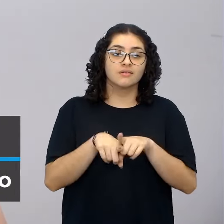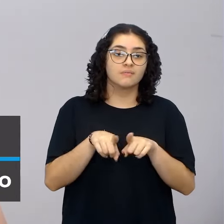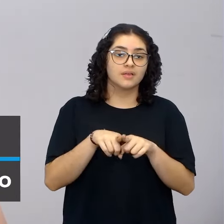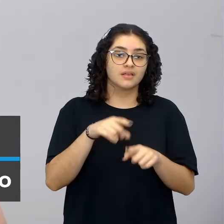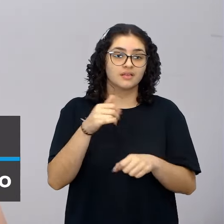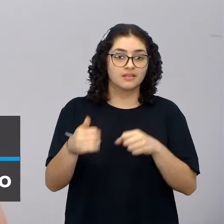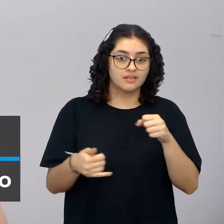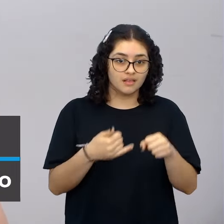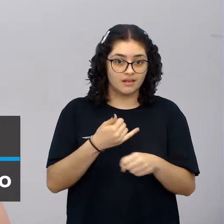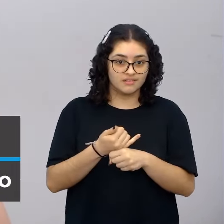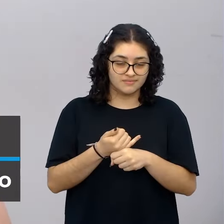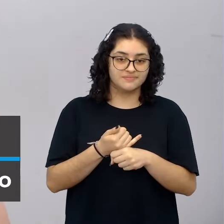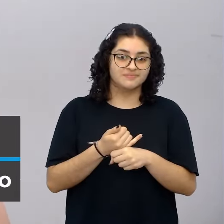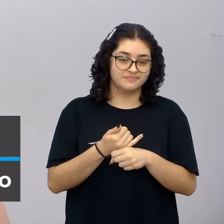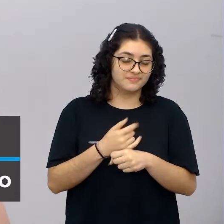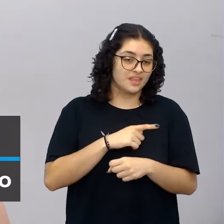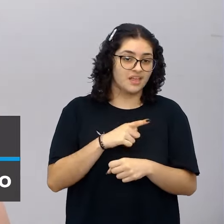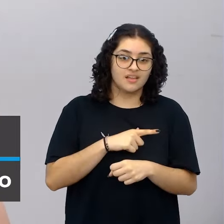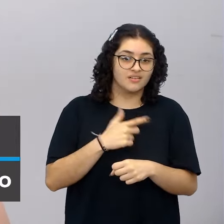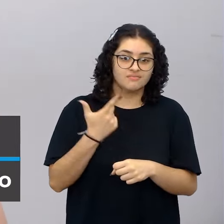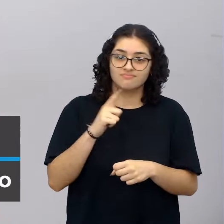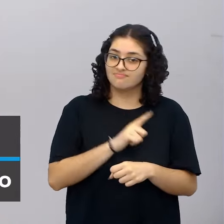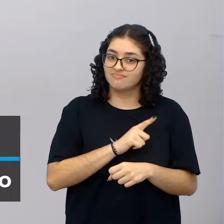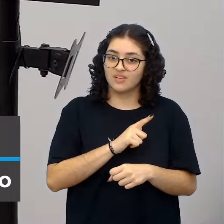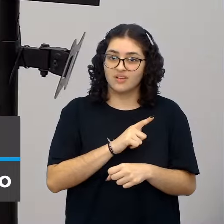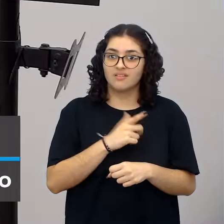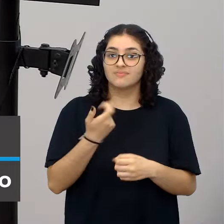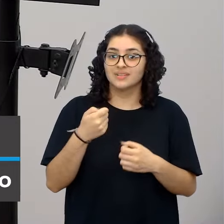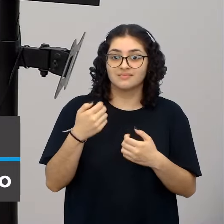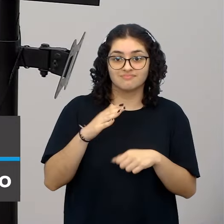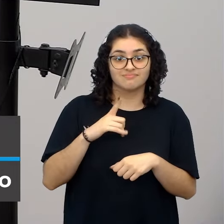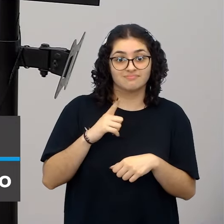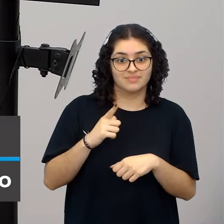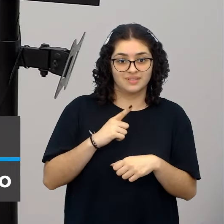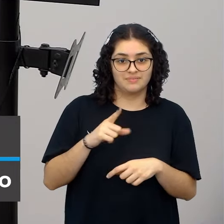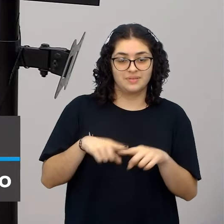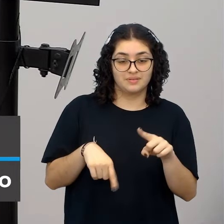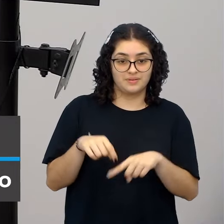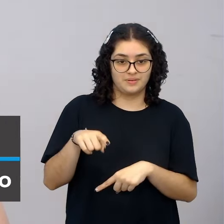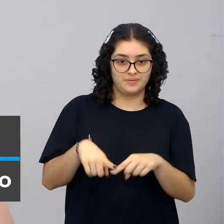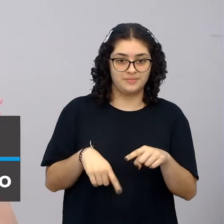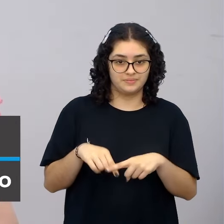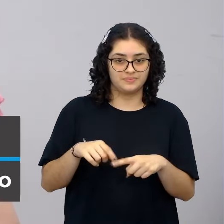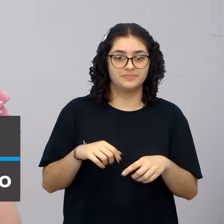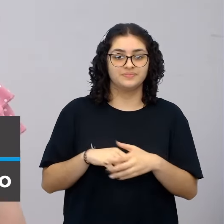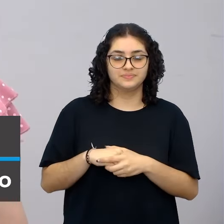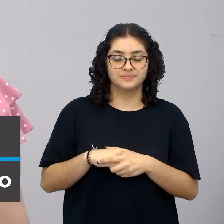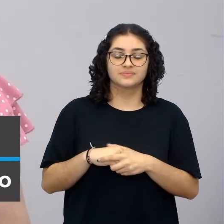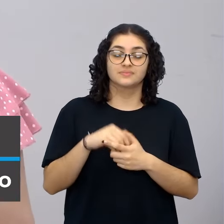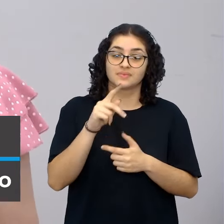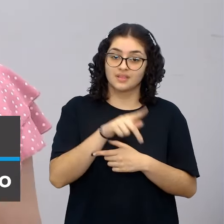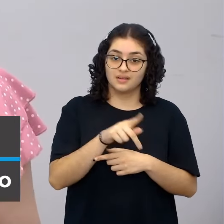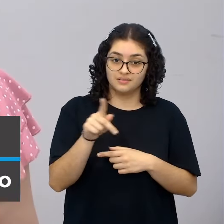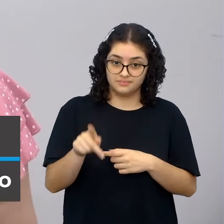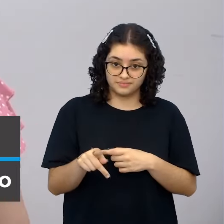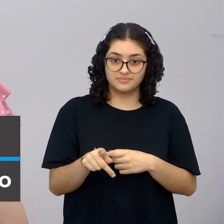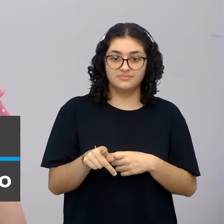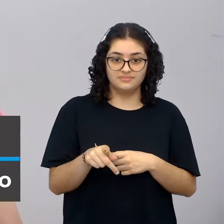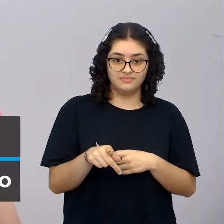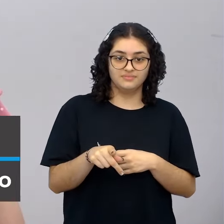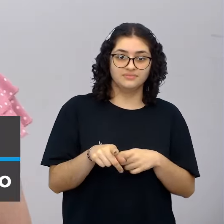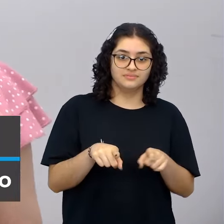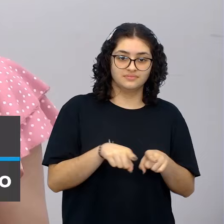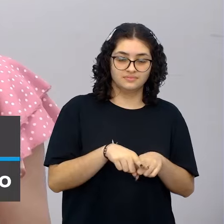em tudo isso. Tem coisa que não dá para a gente fugir. Então, a primeira ideia foi assim, bom, os professores